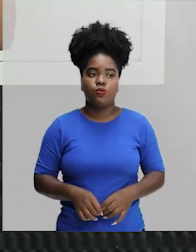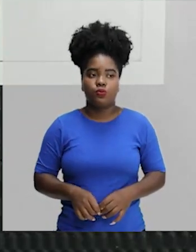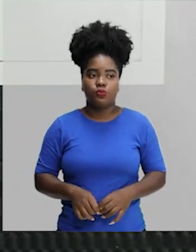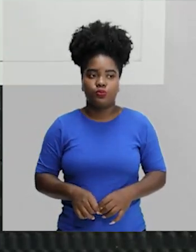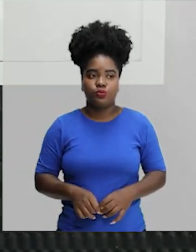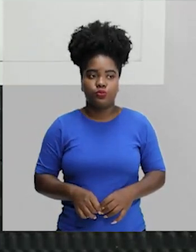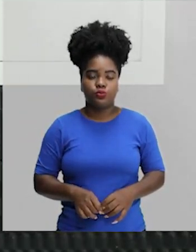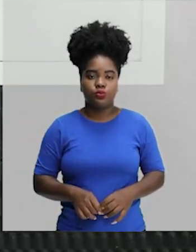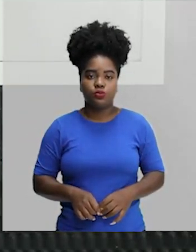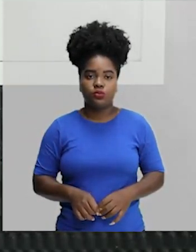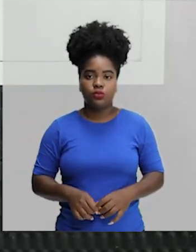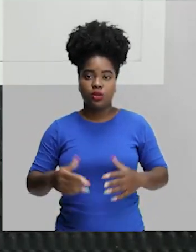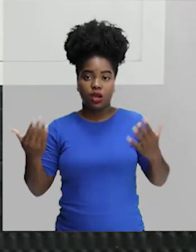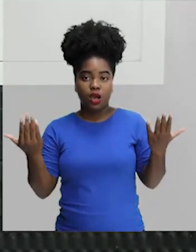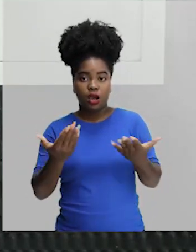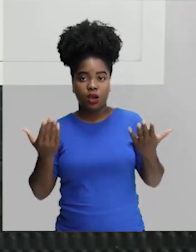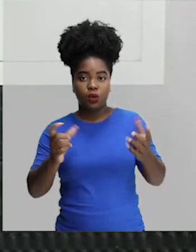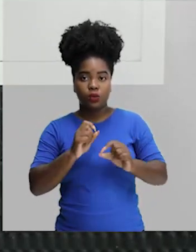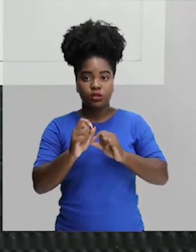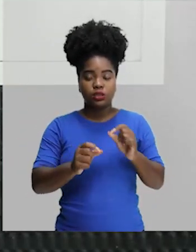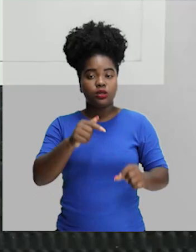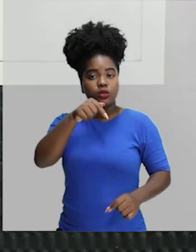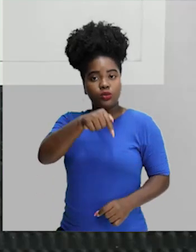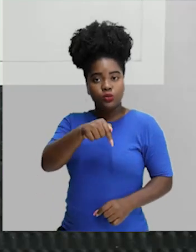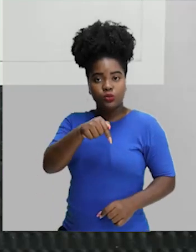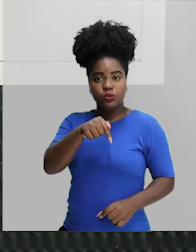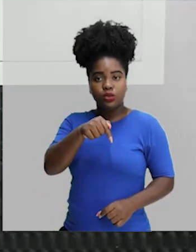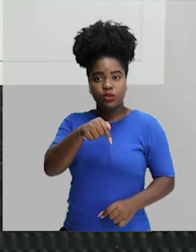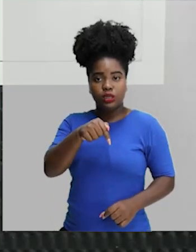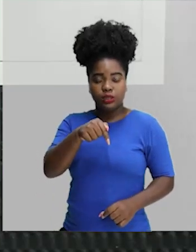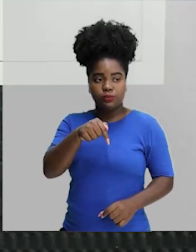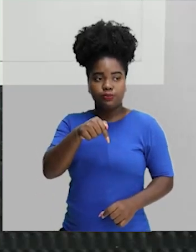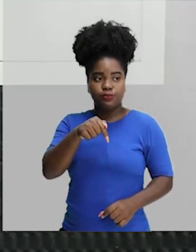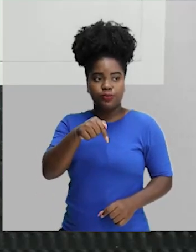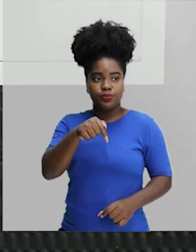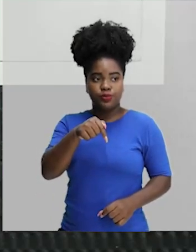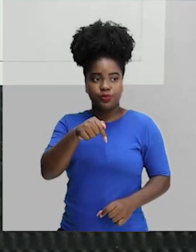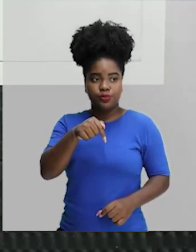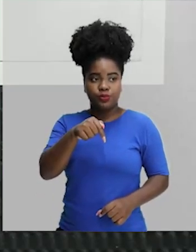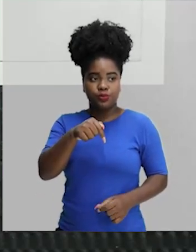Certo? Aqui vai ser os coeficientes do meu quociente,